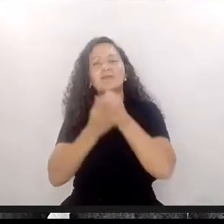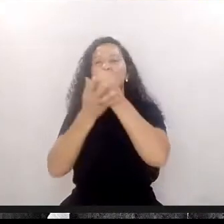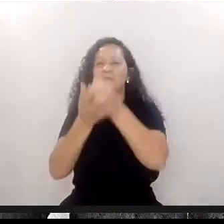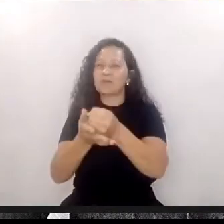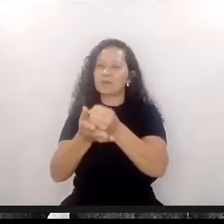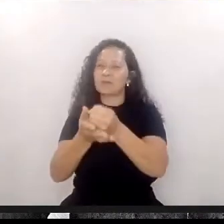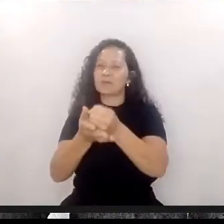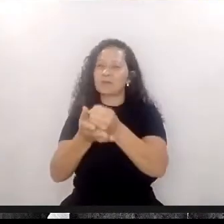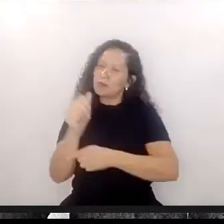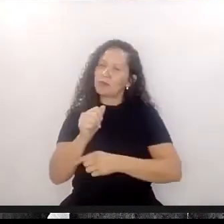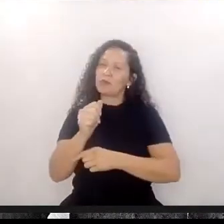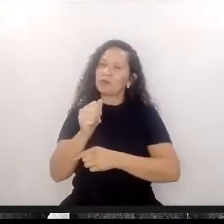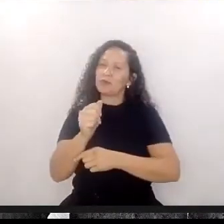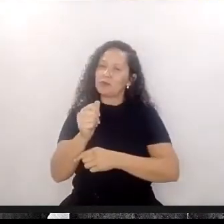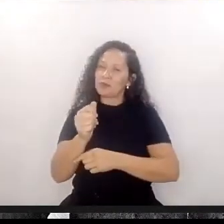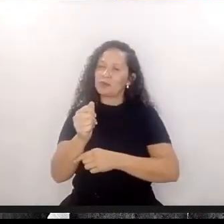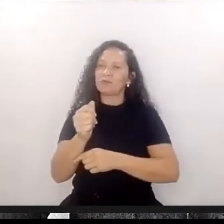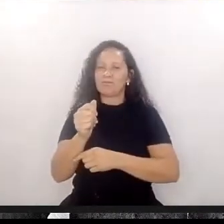admiração.